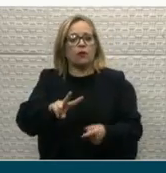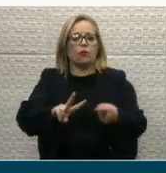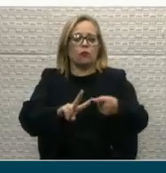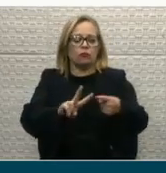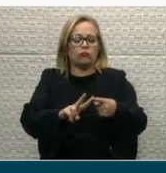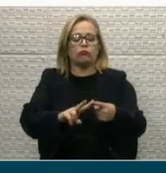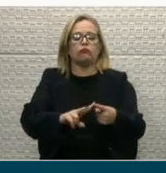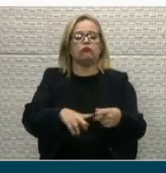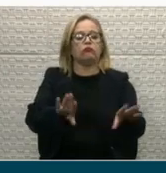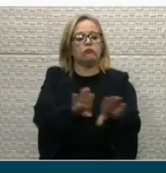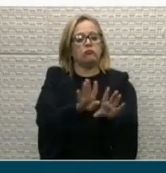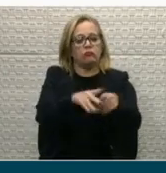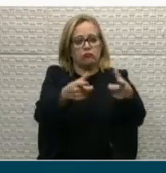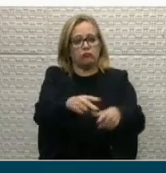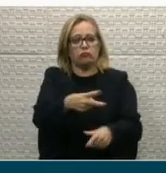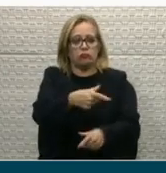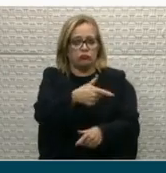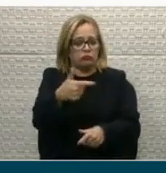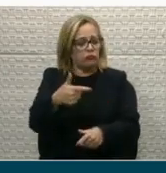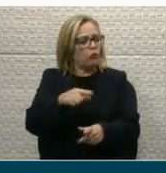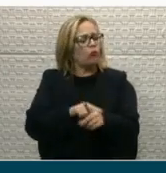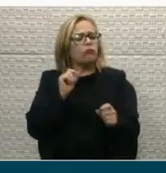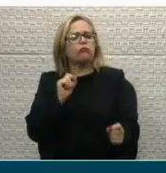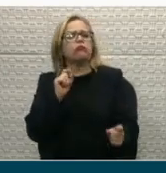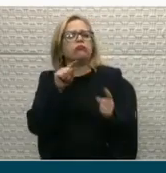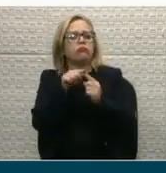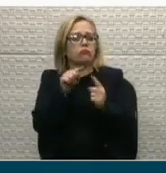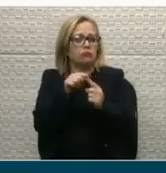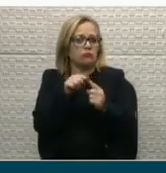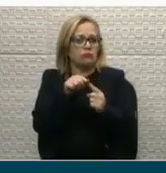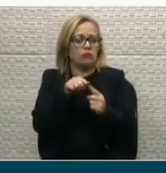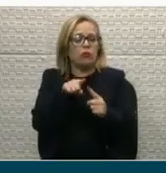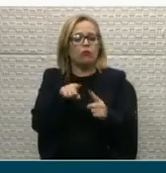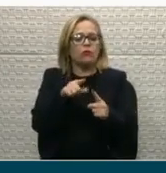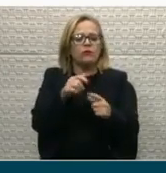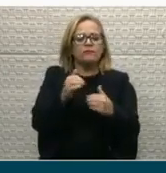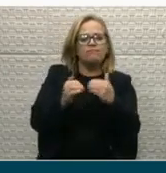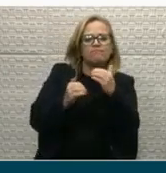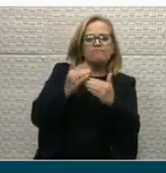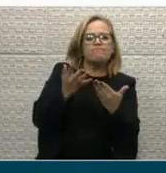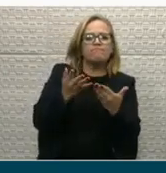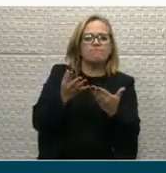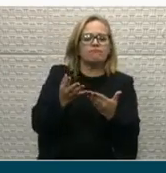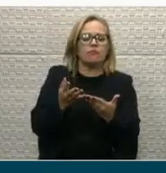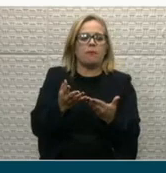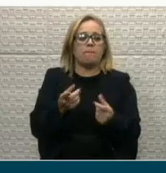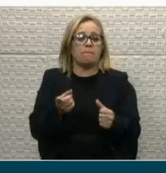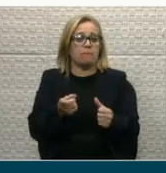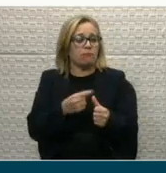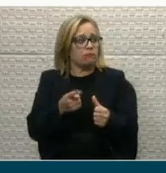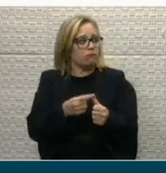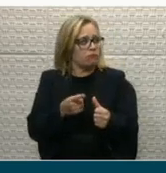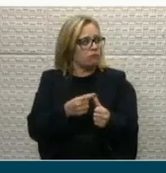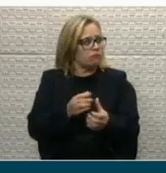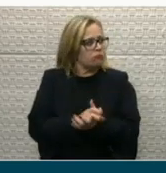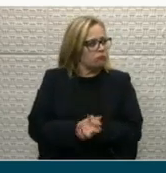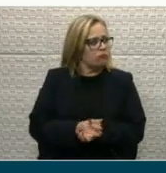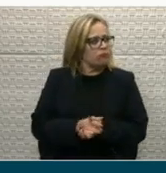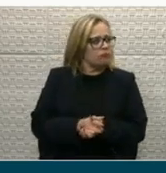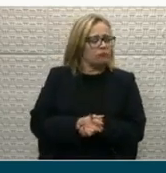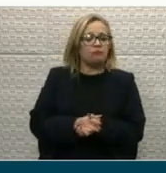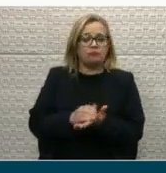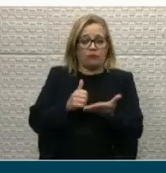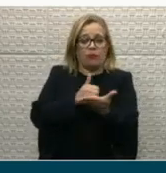2. Qual que é o objetivo com esse procedimento? Primeiro eu tomo uma